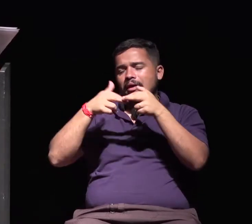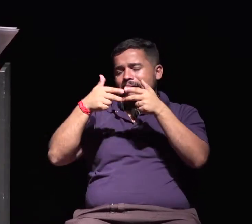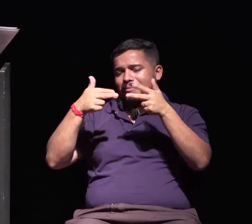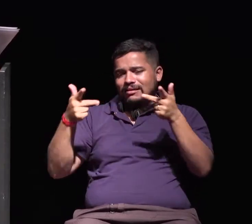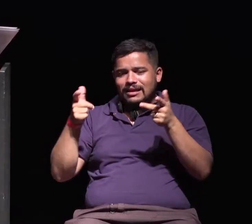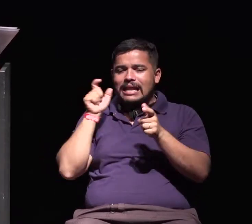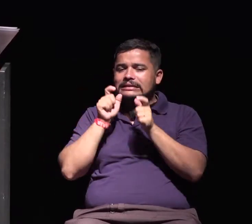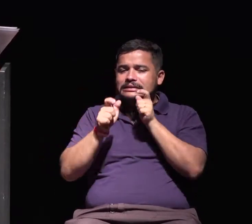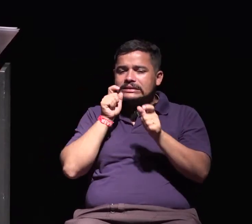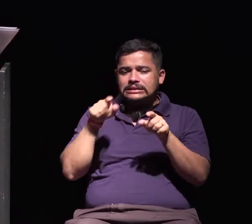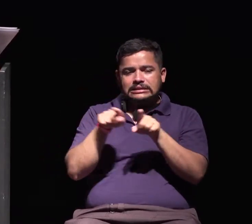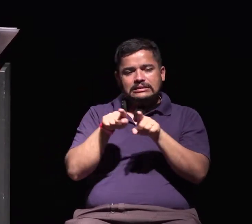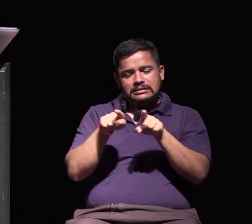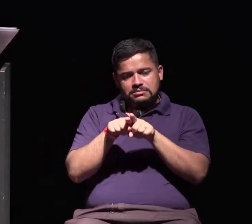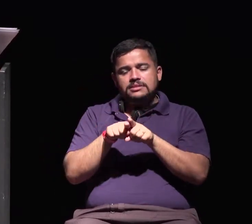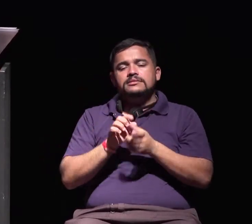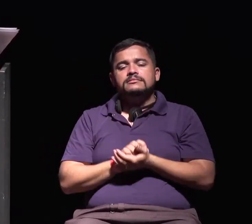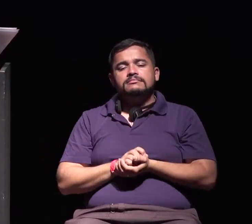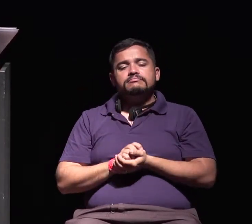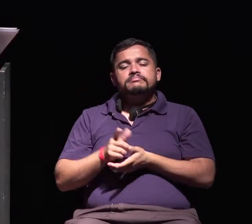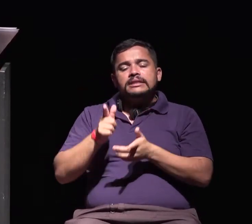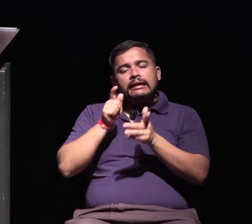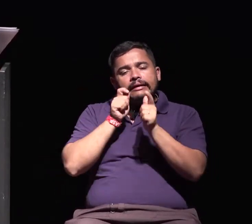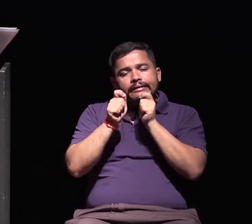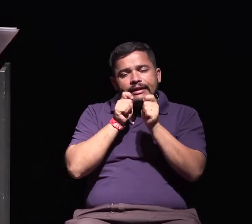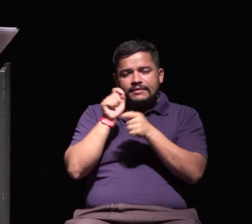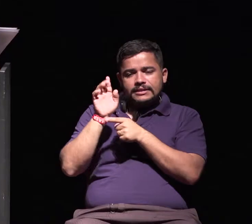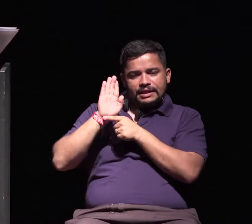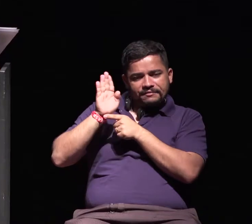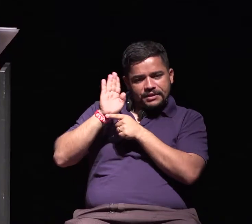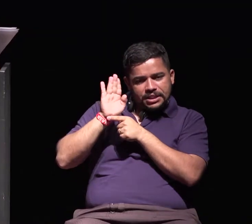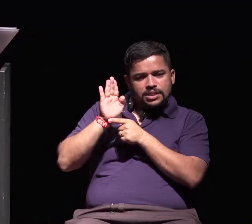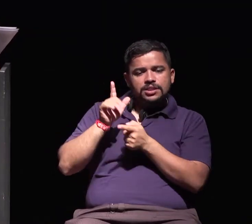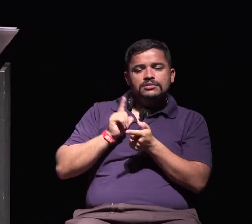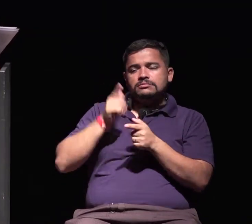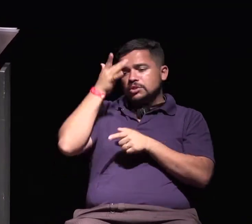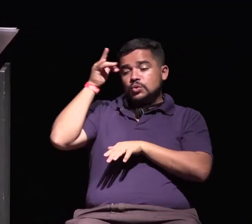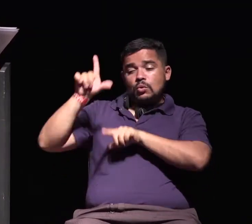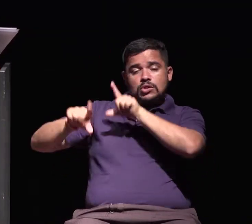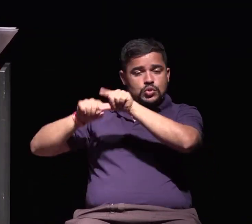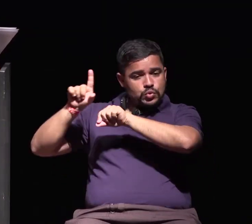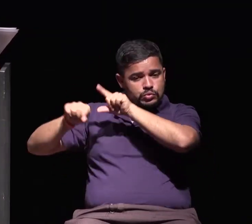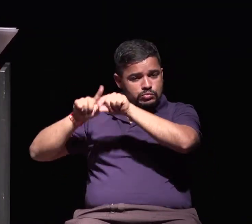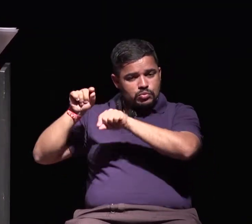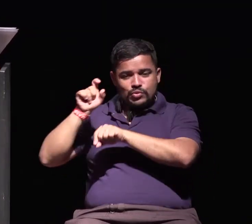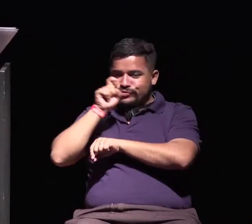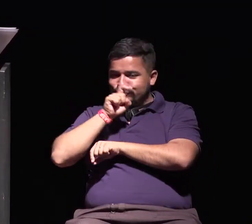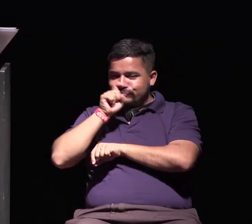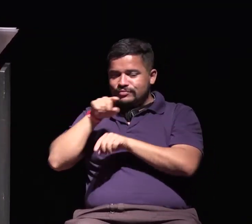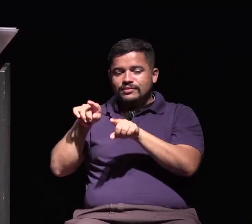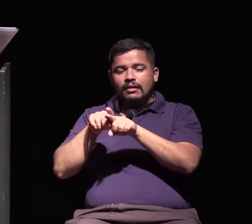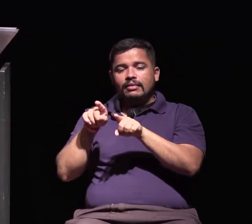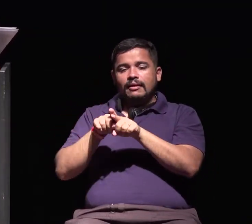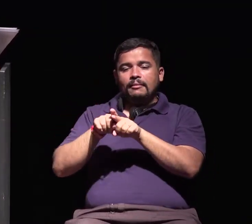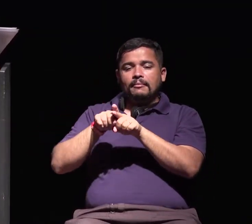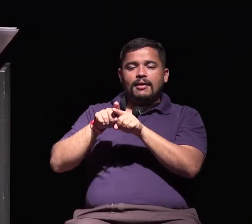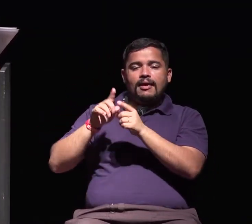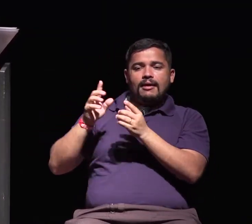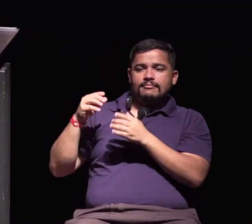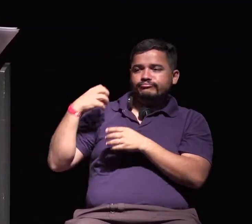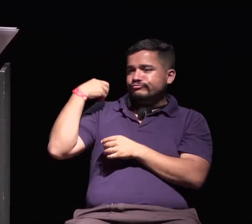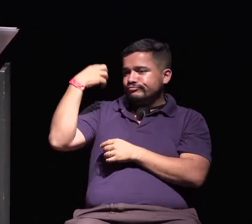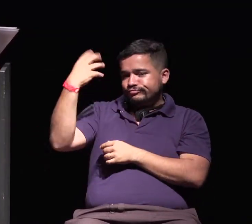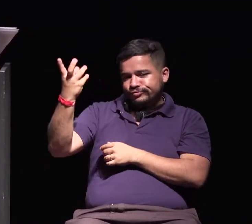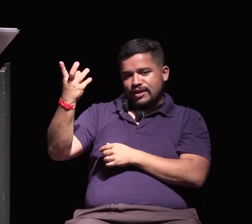jornais, que são fictícias, entrevistas em vídeo com supostos curadores, cartazes de turnês internacionais